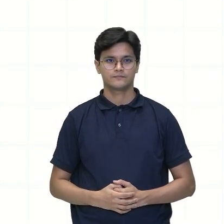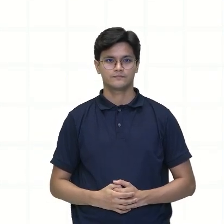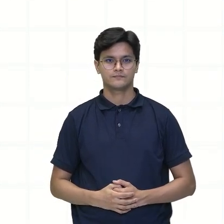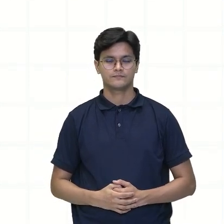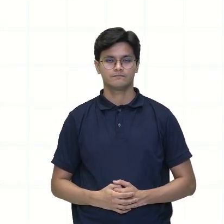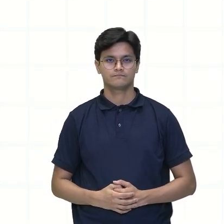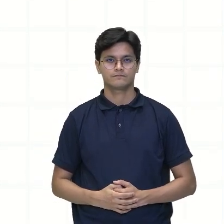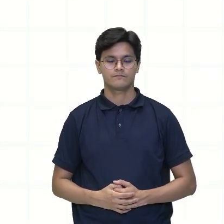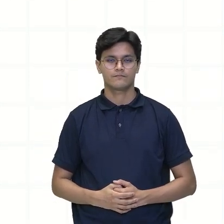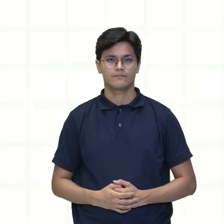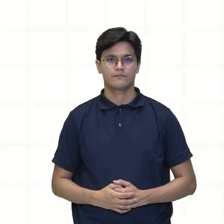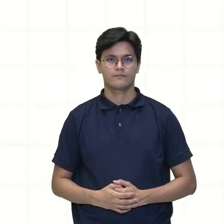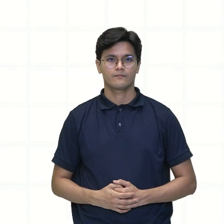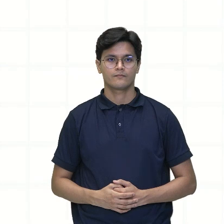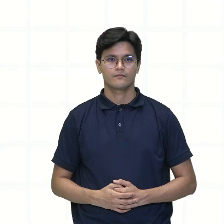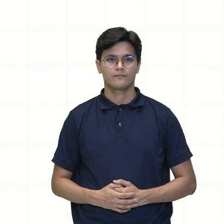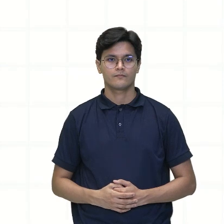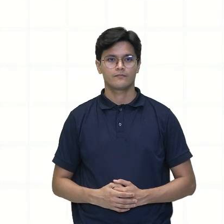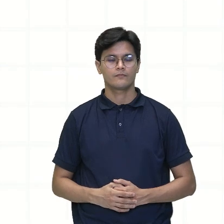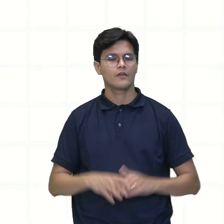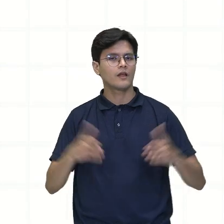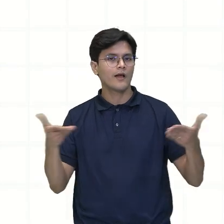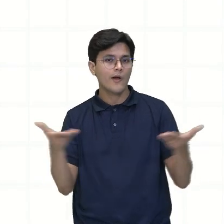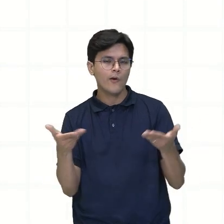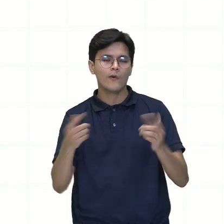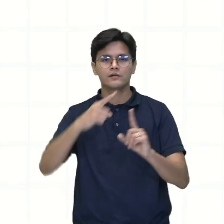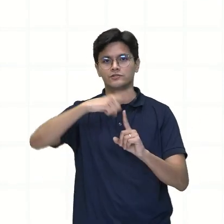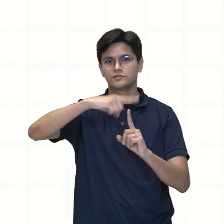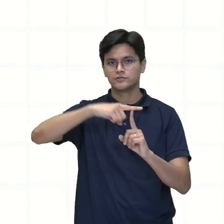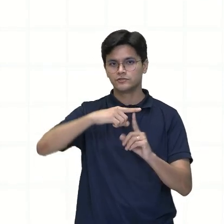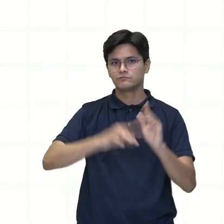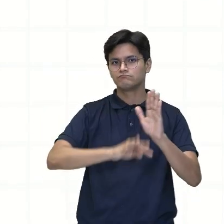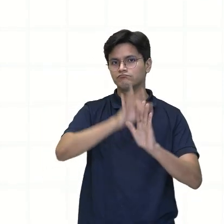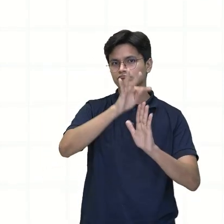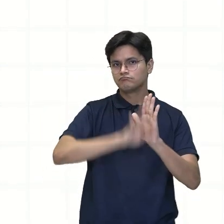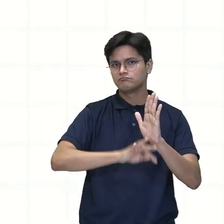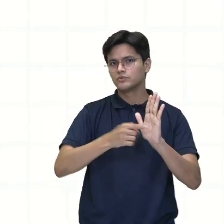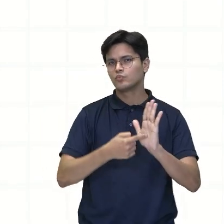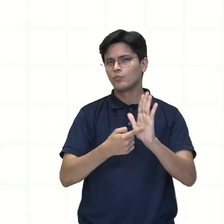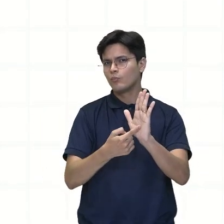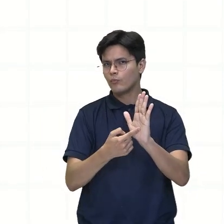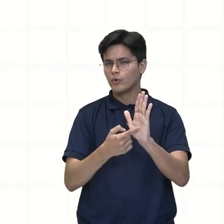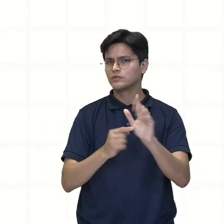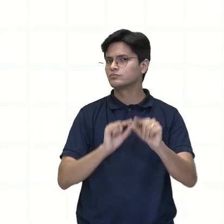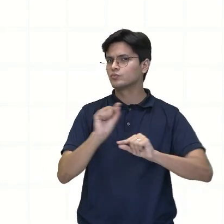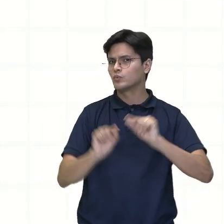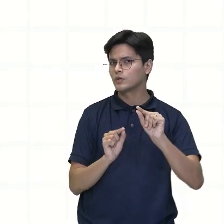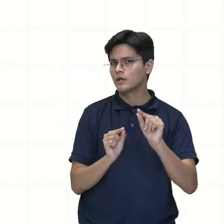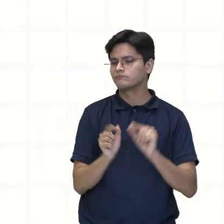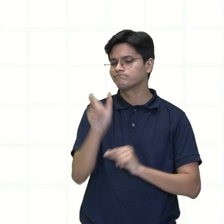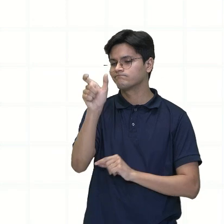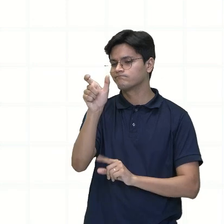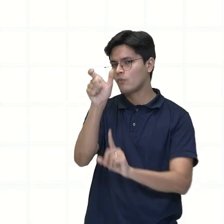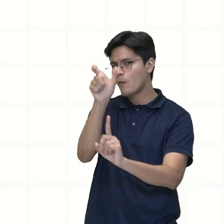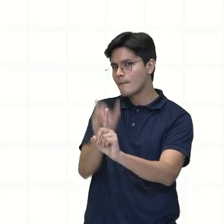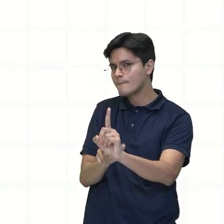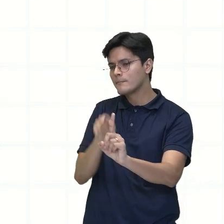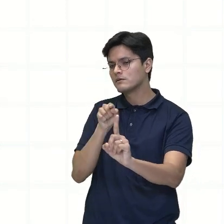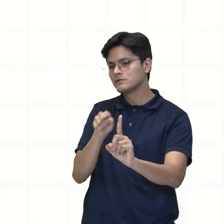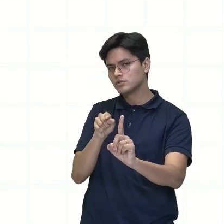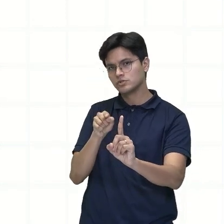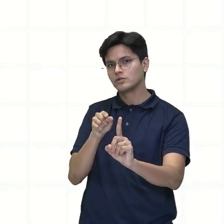Vamos ver agora esse tipo de texto que mostra uma pessoa, né, contando a vida de